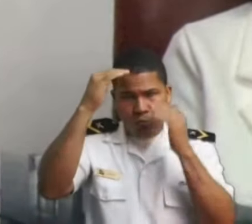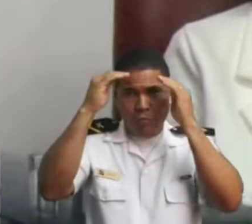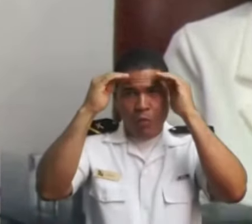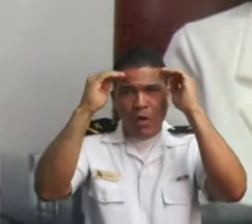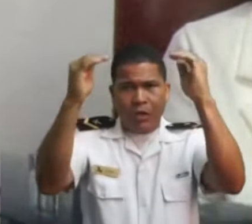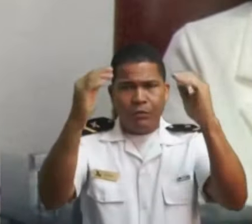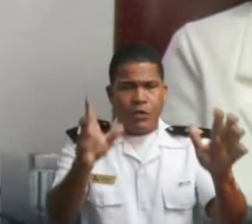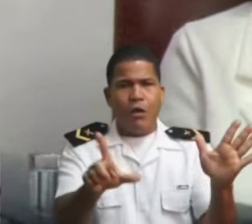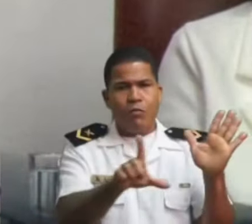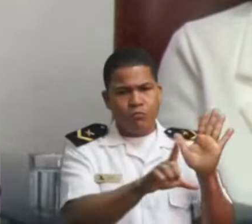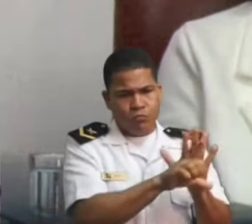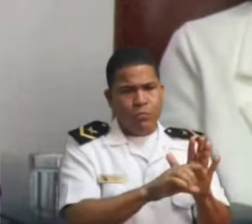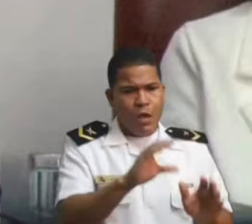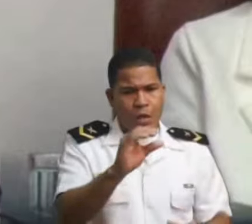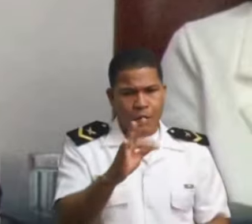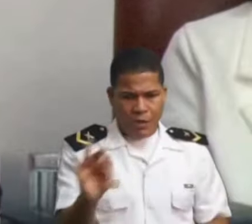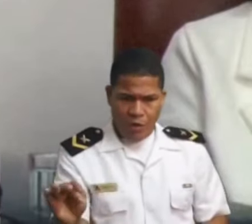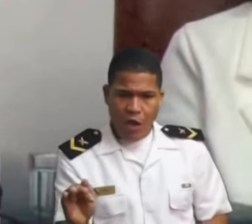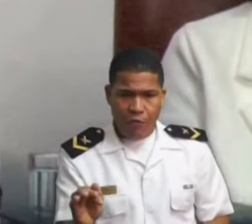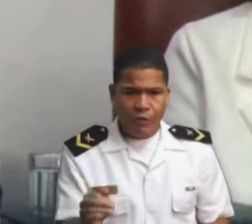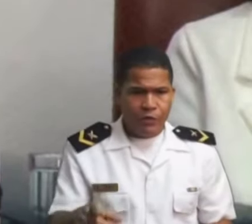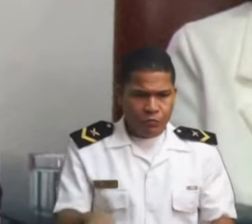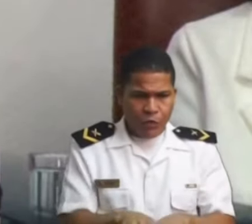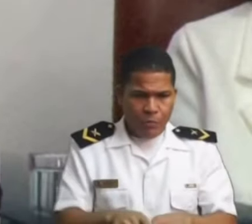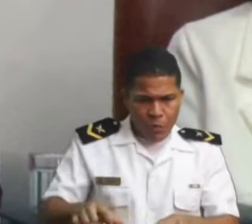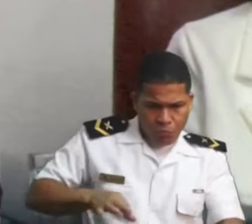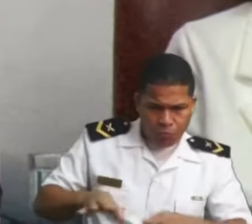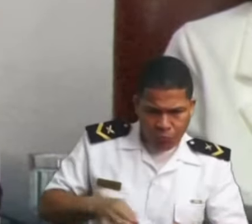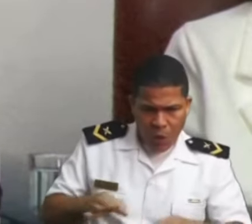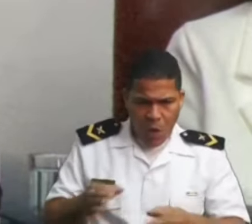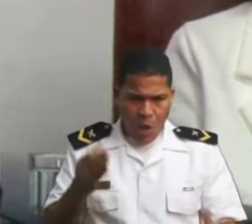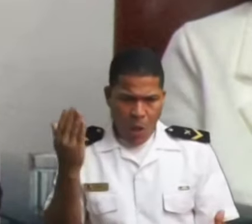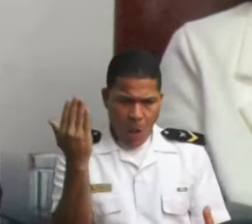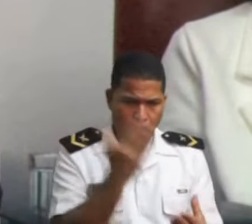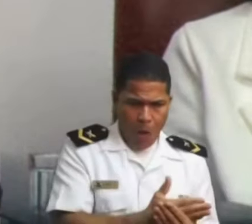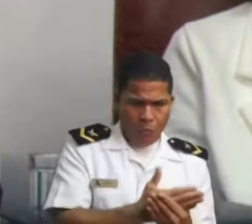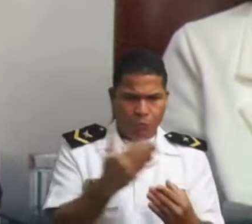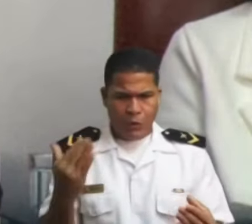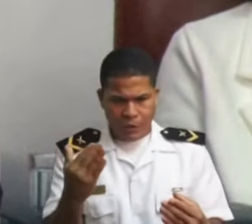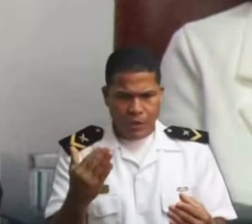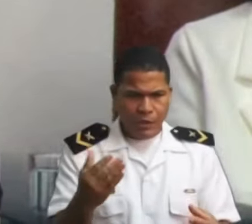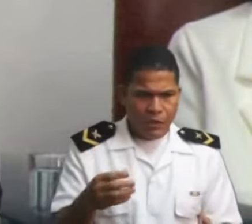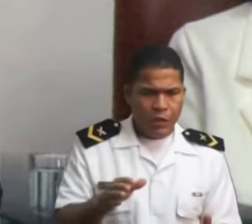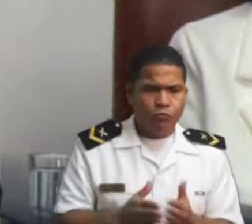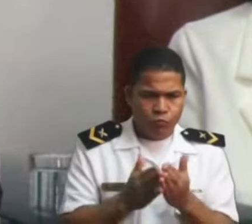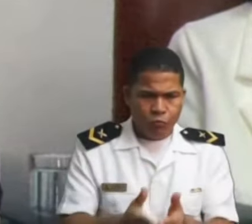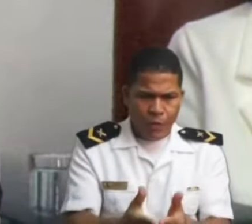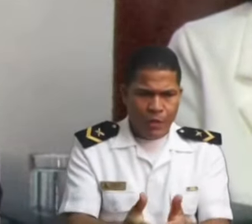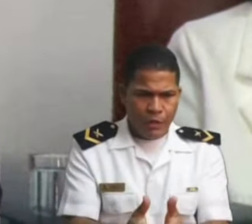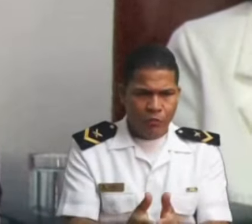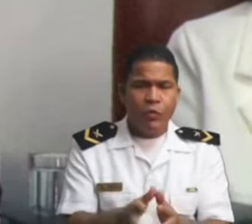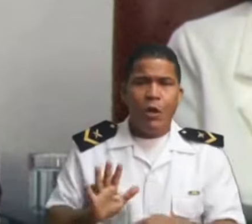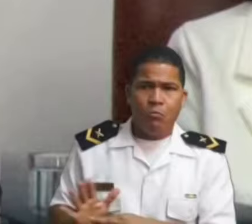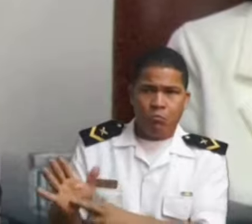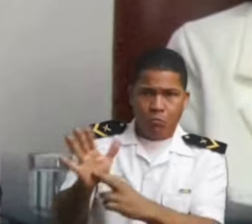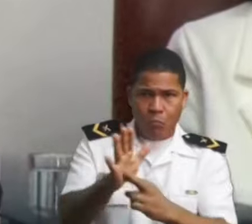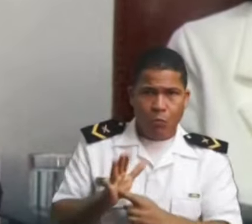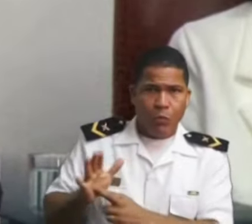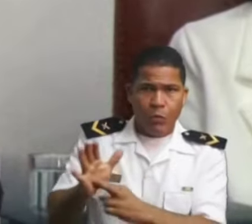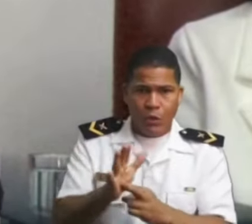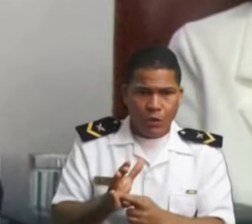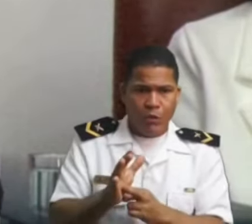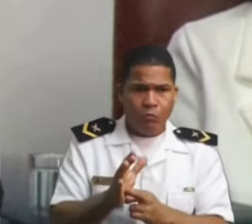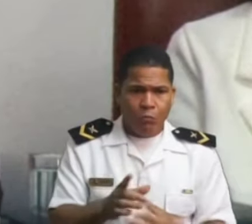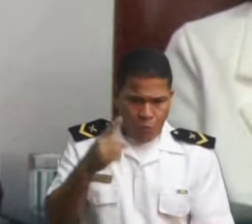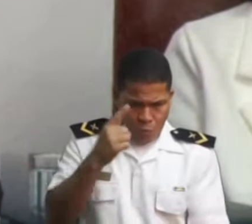nos processos do Tribunal Marítimo, o que revela sua proeminente ligação com esta Corte,